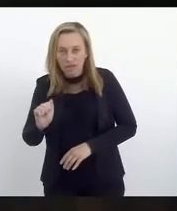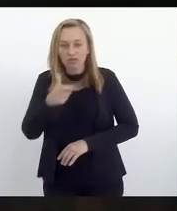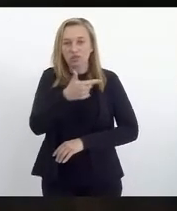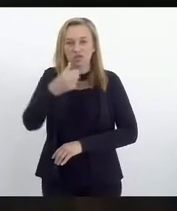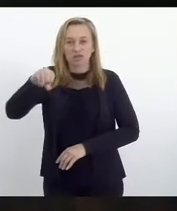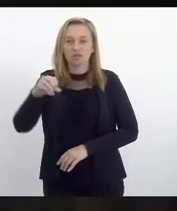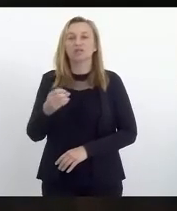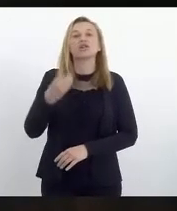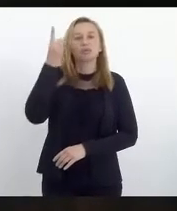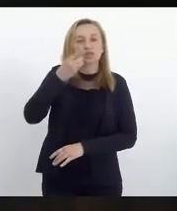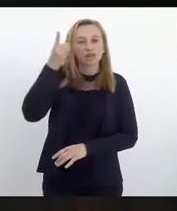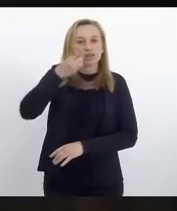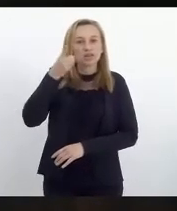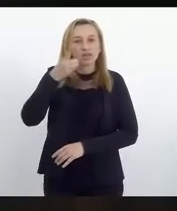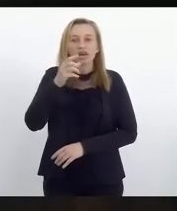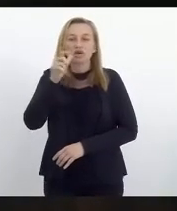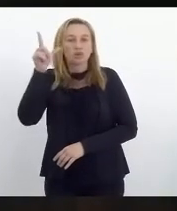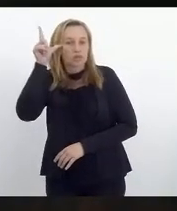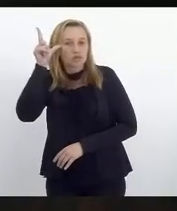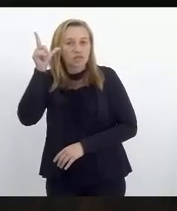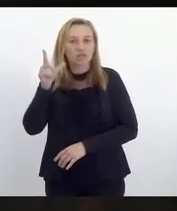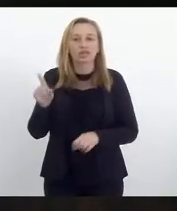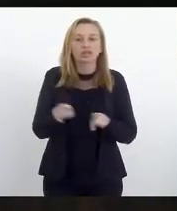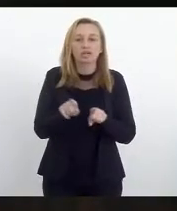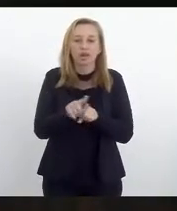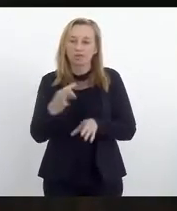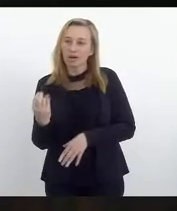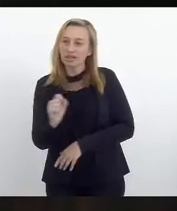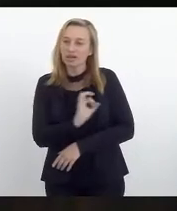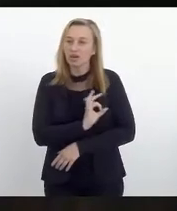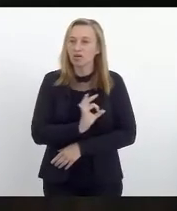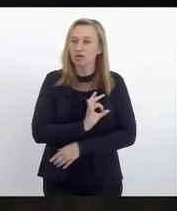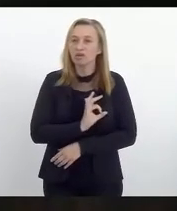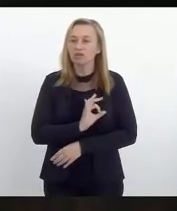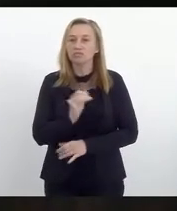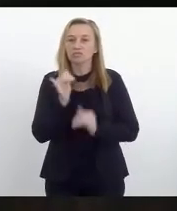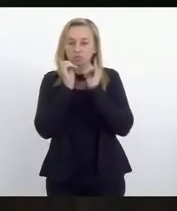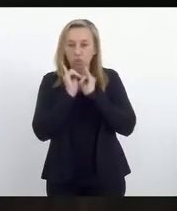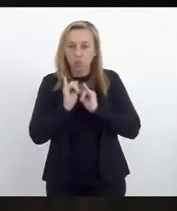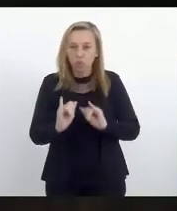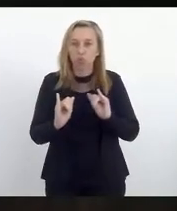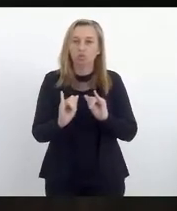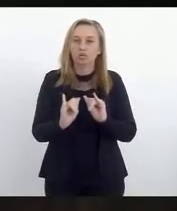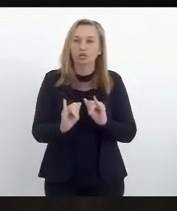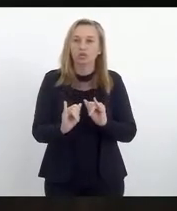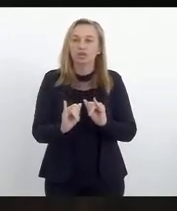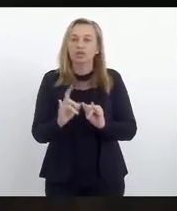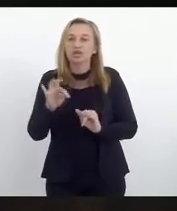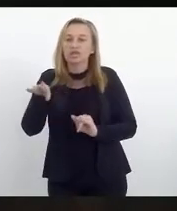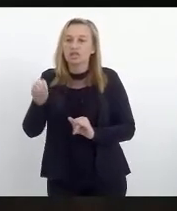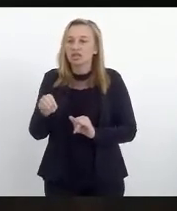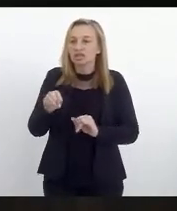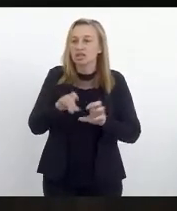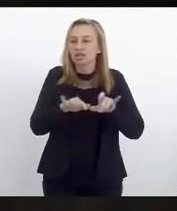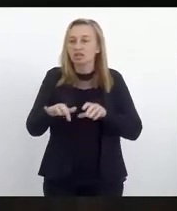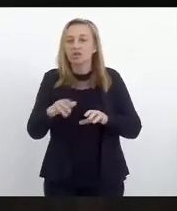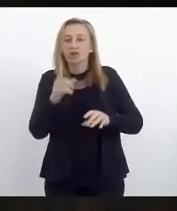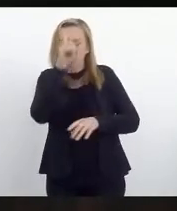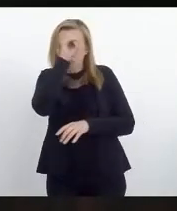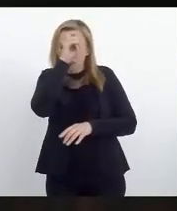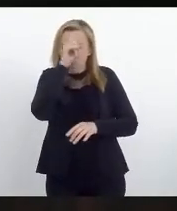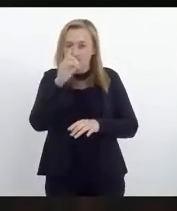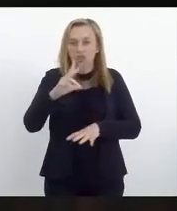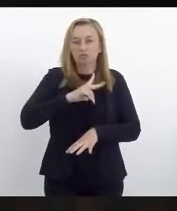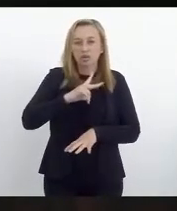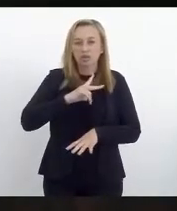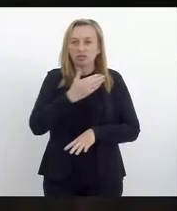1429-A/2019, de autoria dos deputados Lucinha e Marta Rocha, que dispõe sobre a divulgação nos sítios eletrônicos de hospitais públicos e